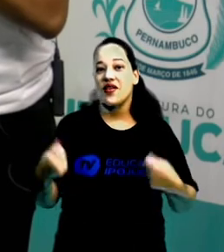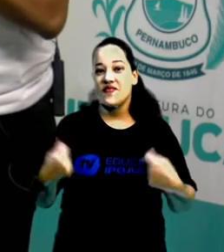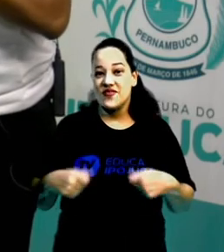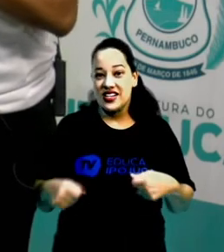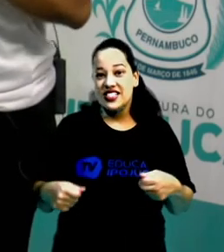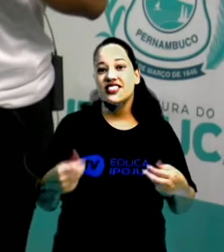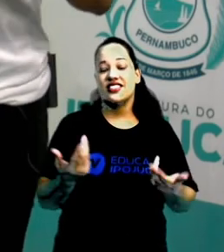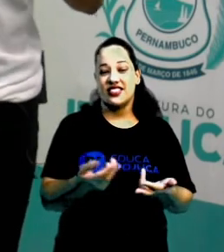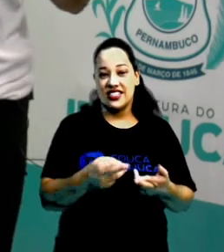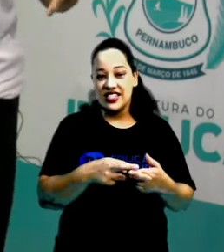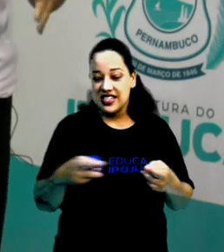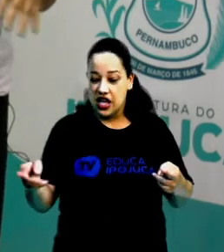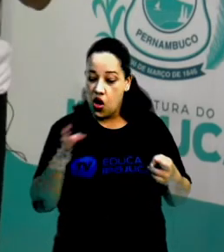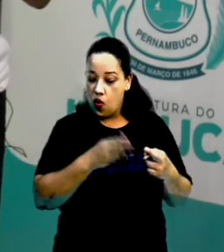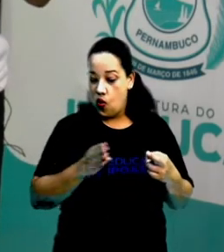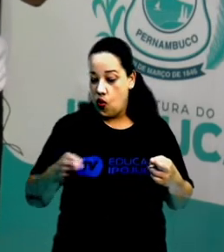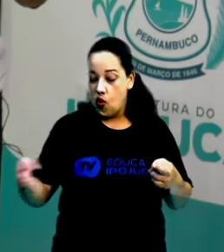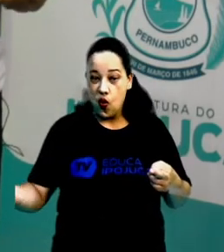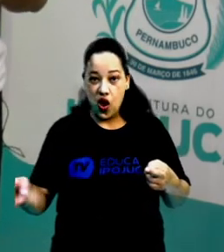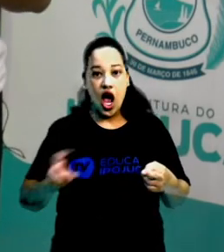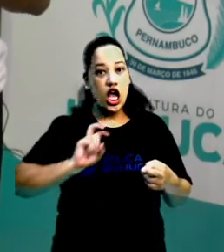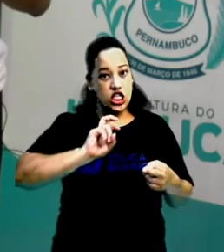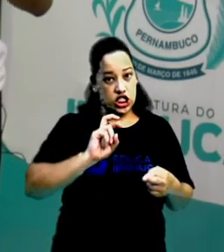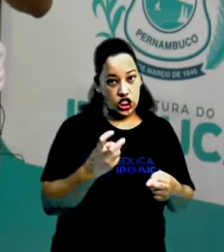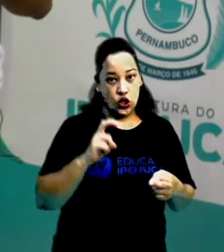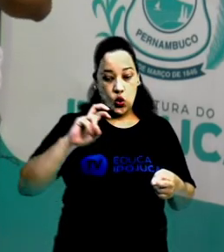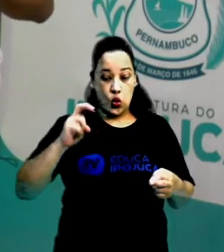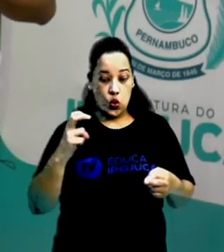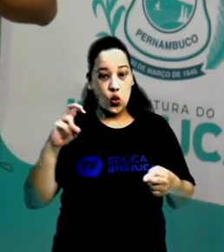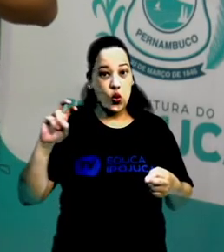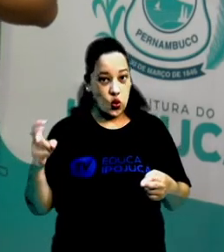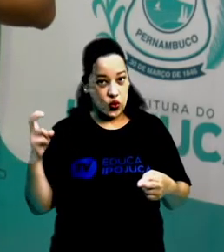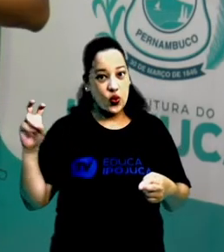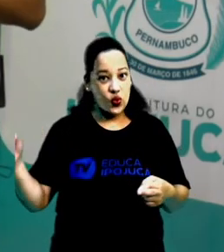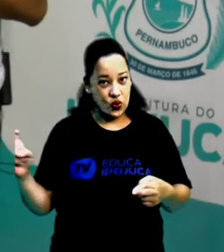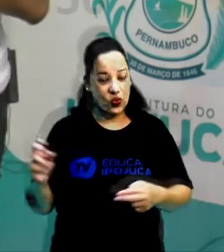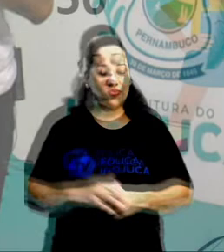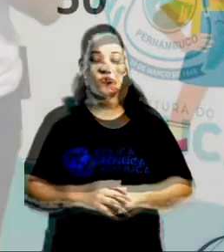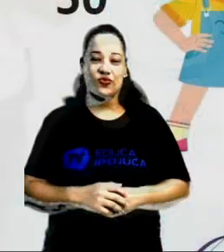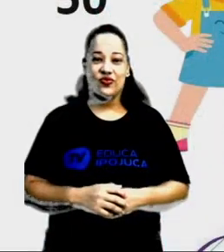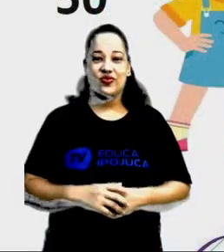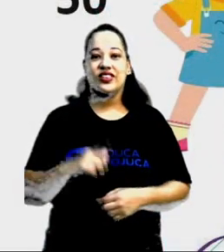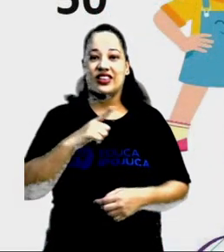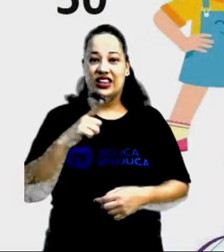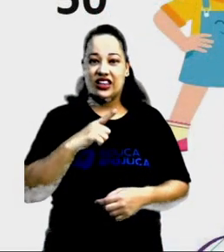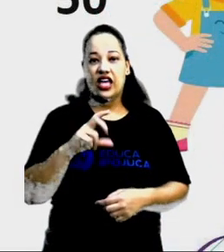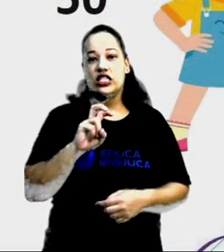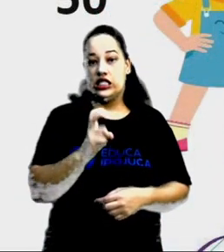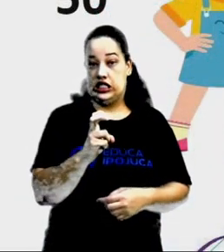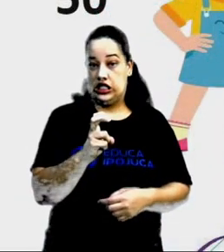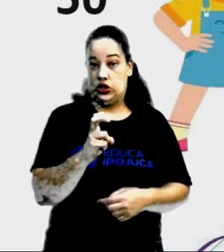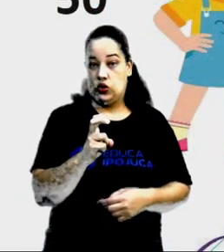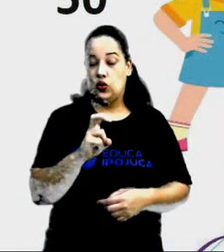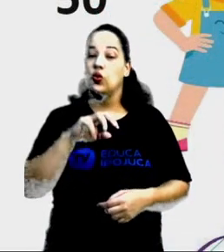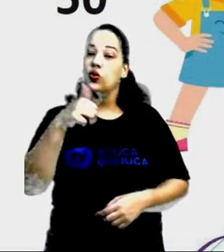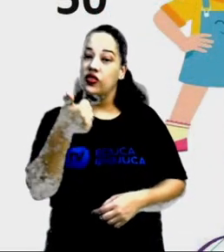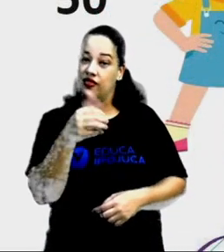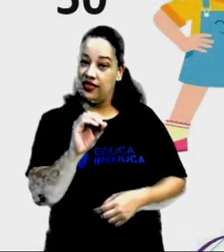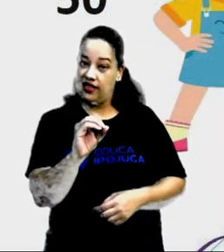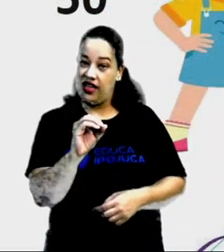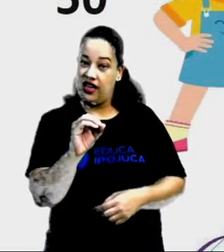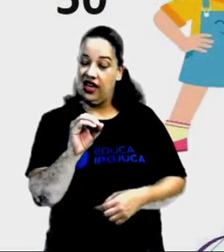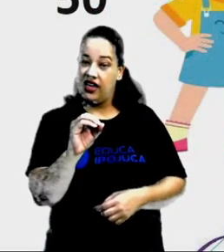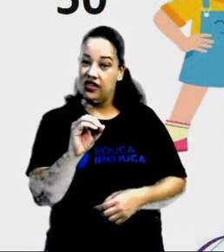sequência numérica contando de 5 em 5. Temos aqui 5,